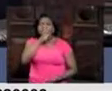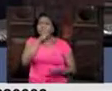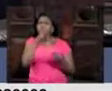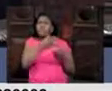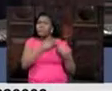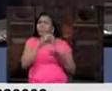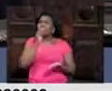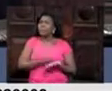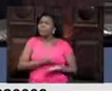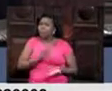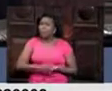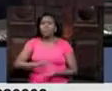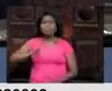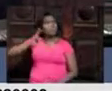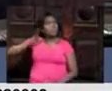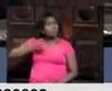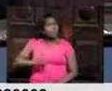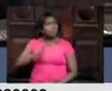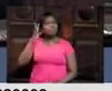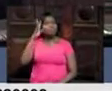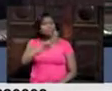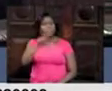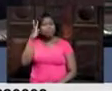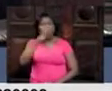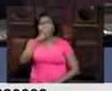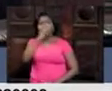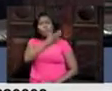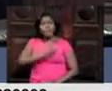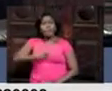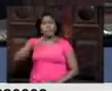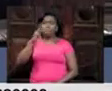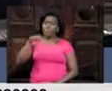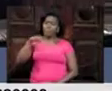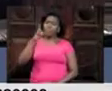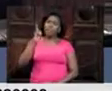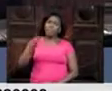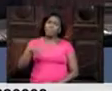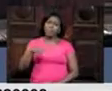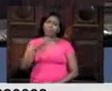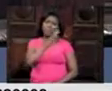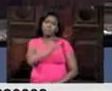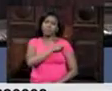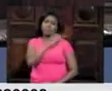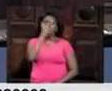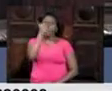fazendo, que segue a mesma trilha, o governo incompetente do PMDB no Rio de Janeiro. Muito obrigado.